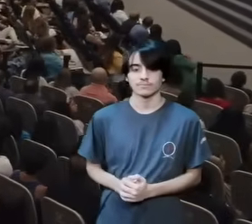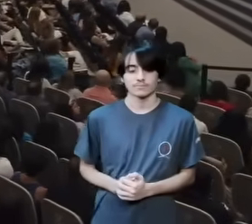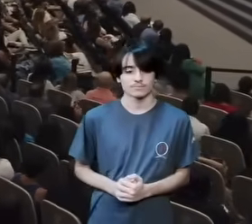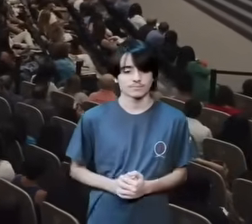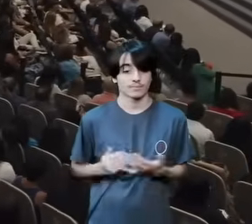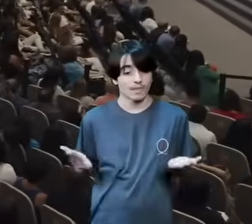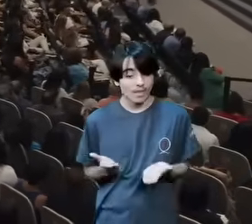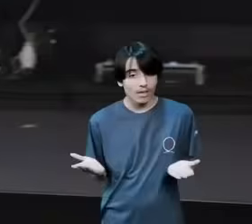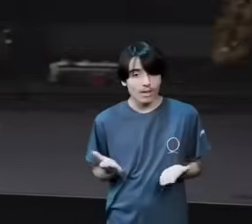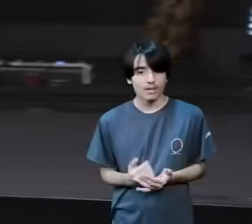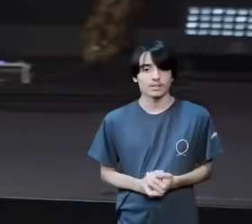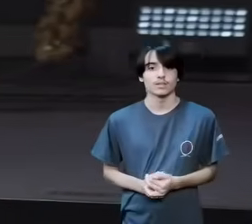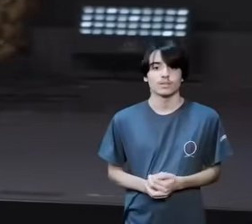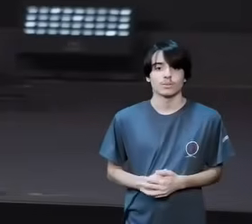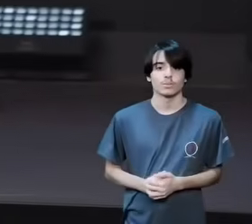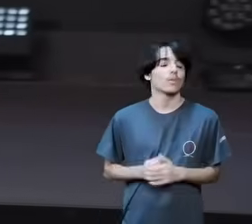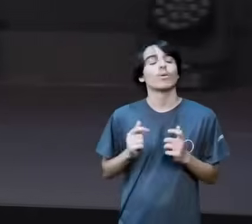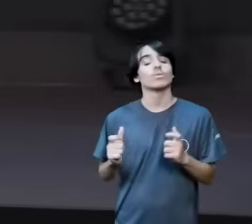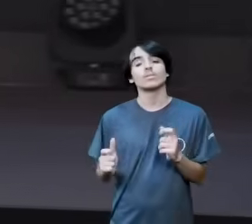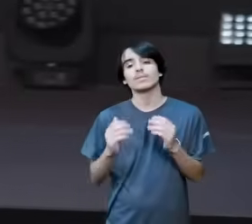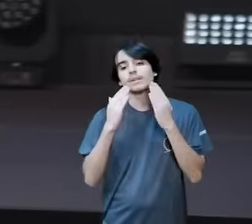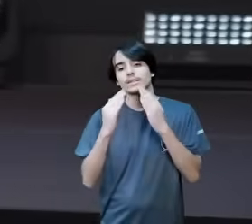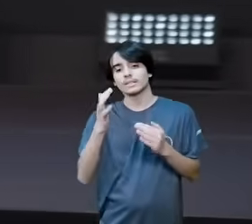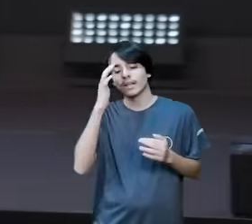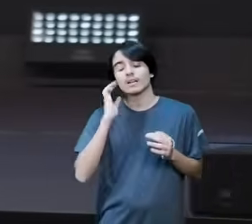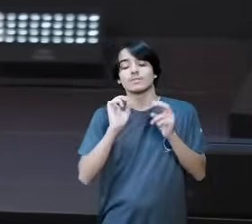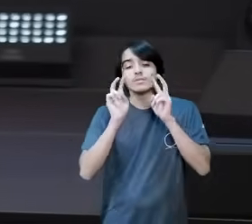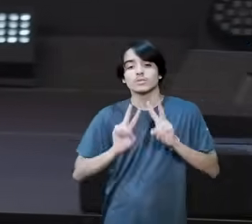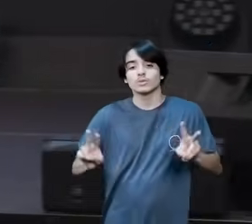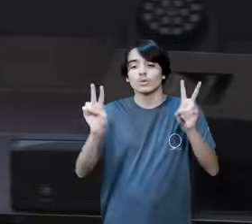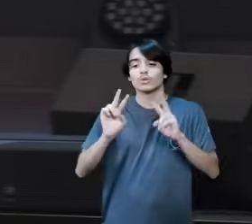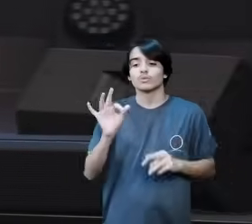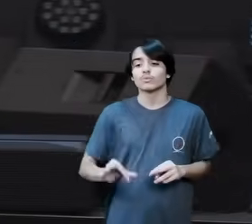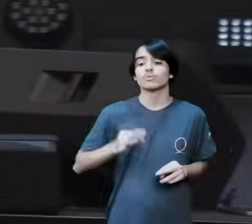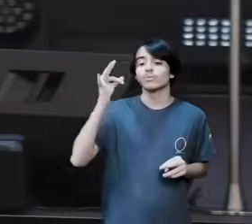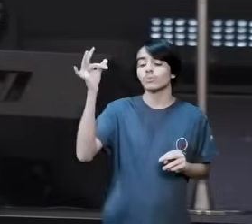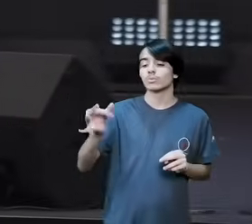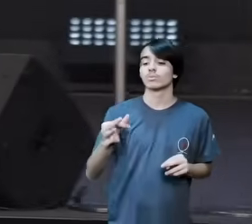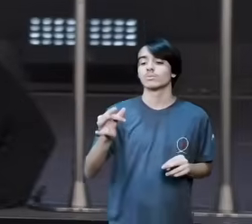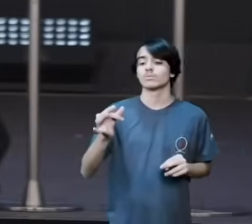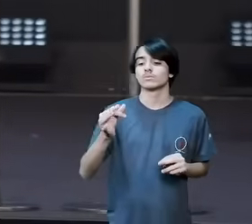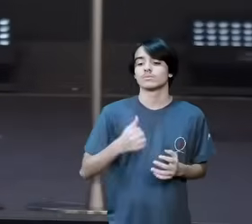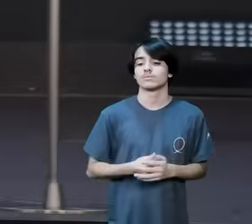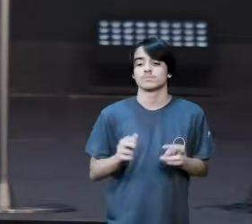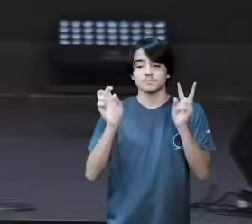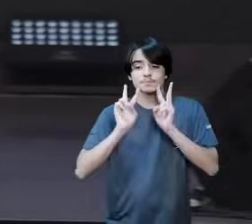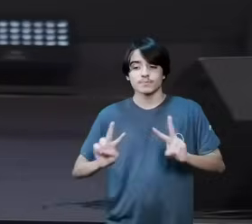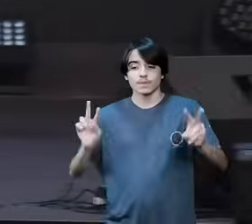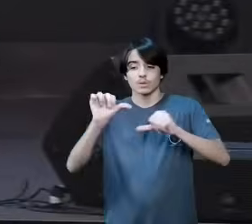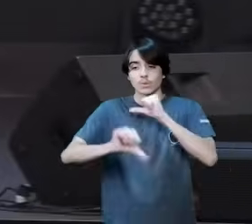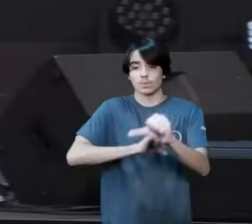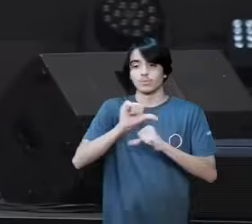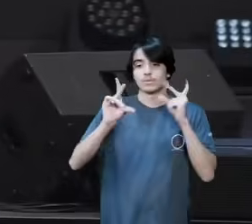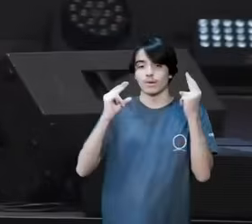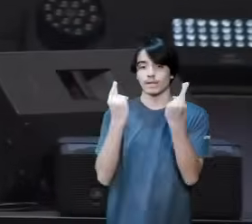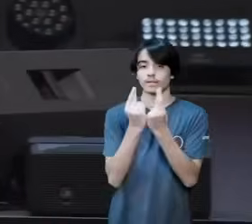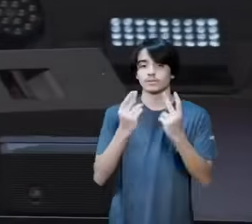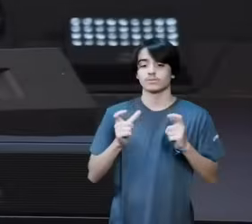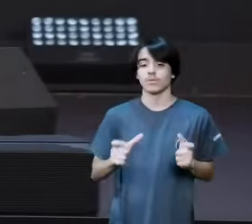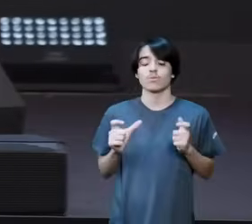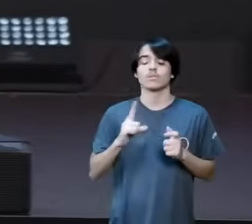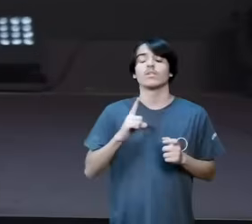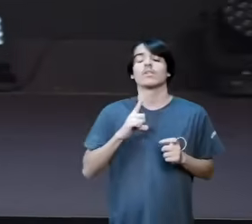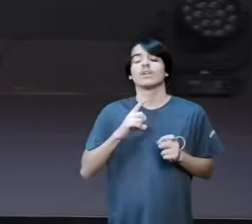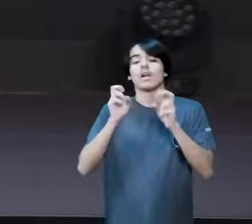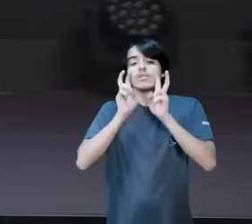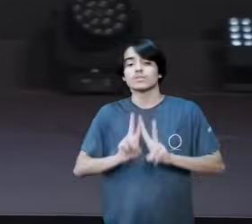Agora, de onde vem as visões que apontam o destino? De onde vem as visões que mudam reinos? De onde